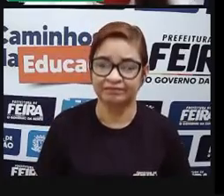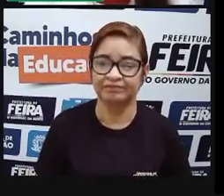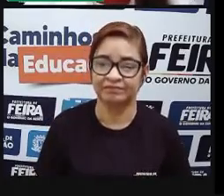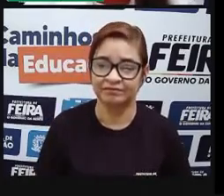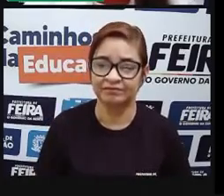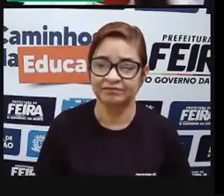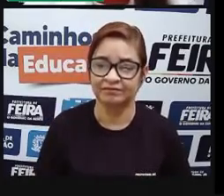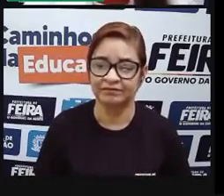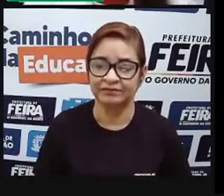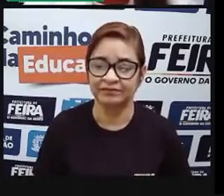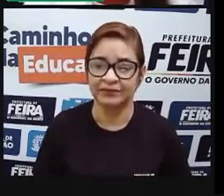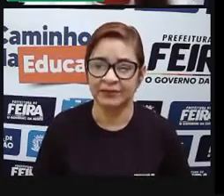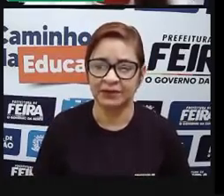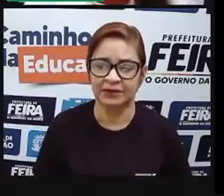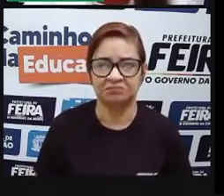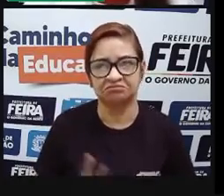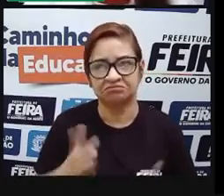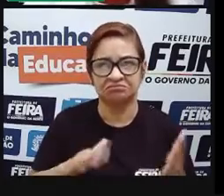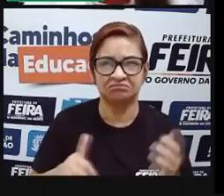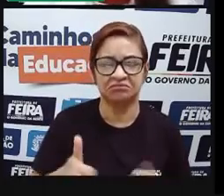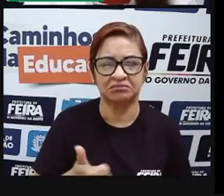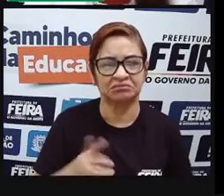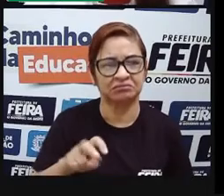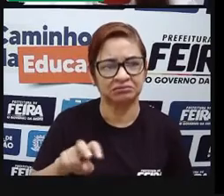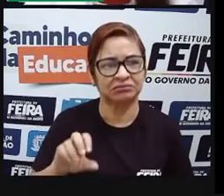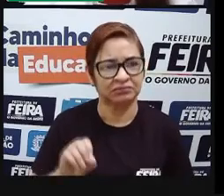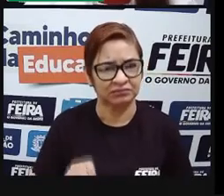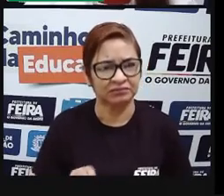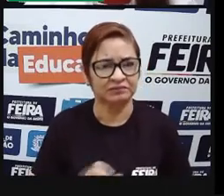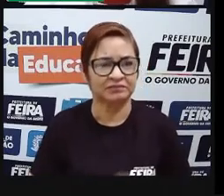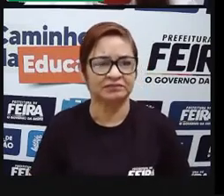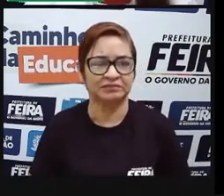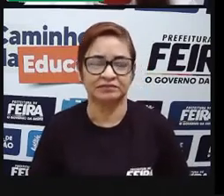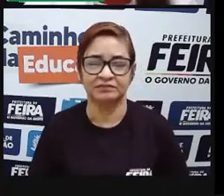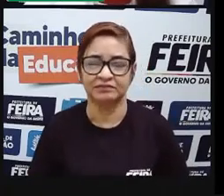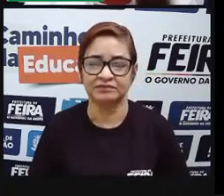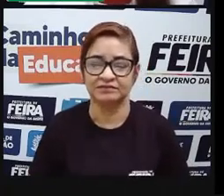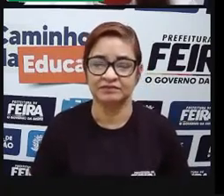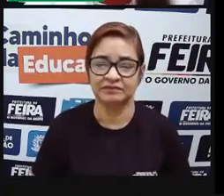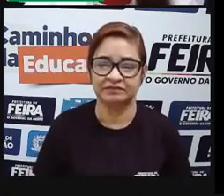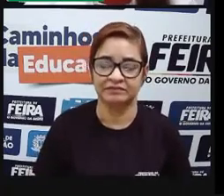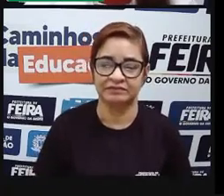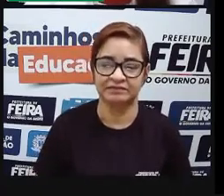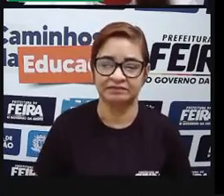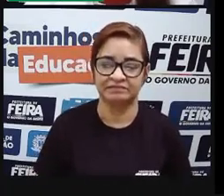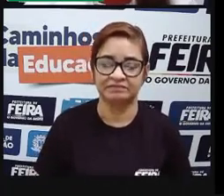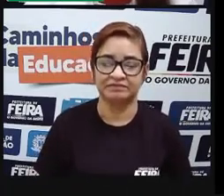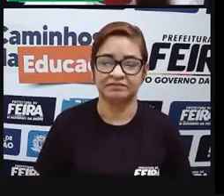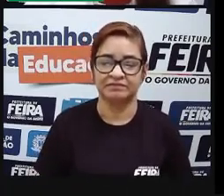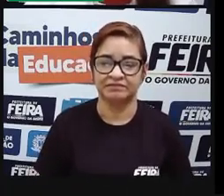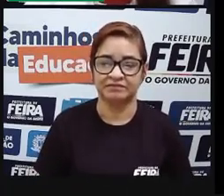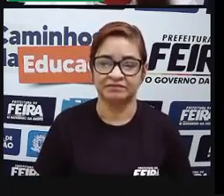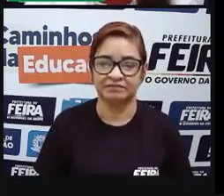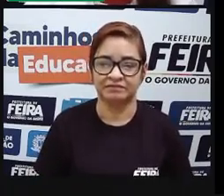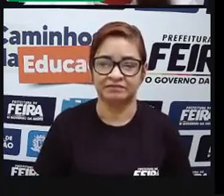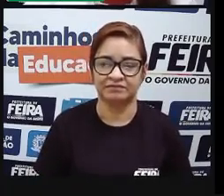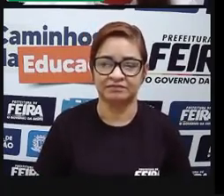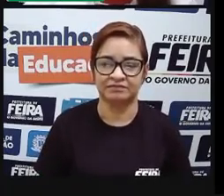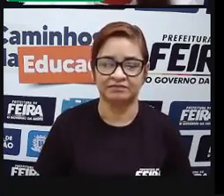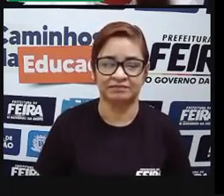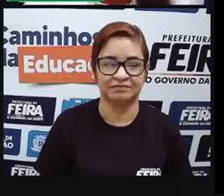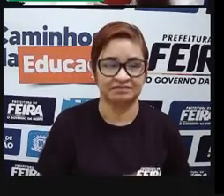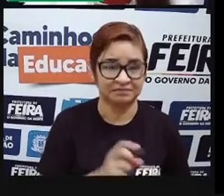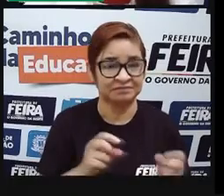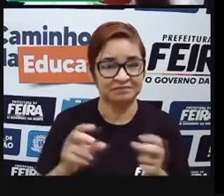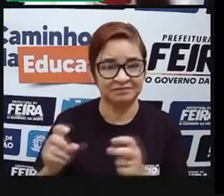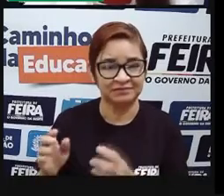gente 50 a praça podia 150 dessa Qual o preço que você falou o problema é que veio trazer umas 3 ou 75